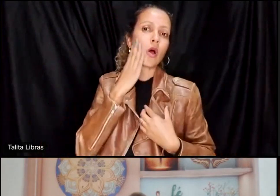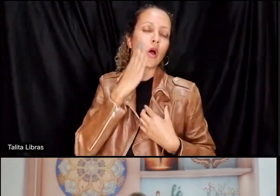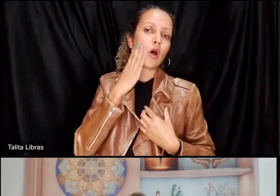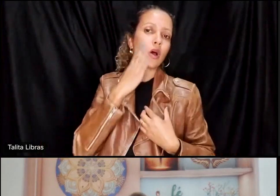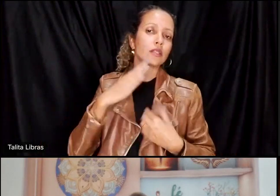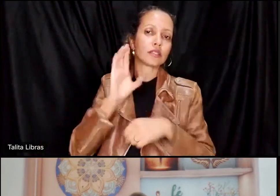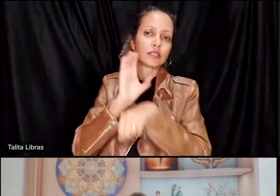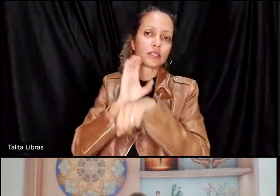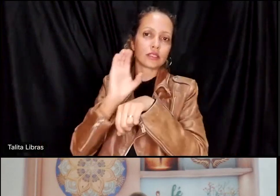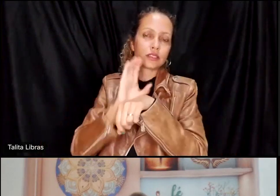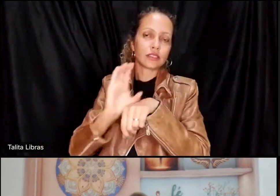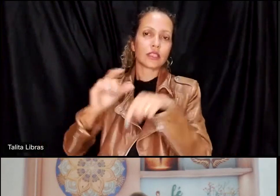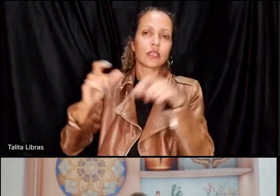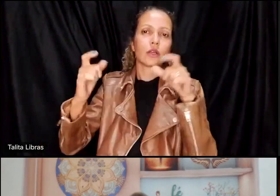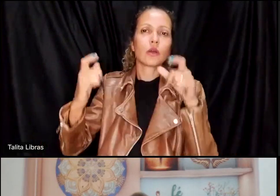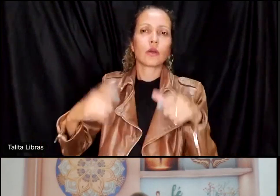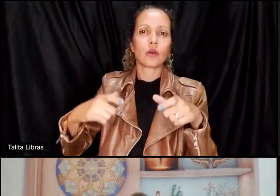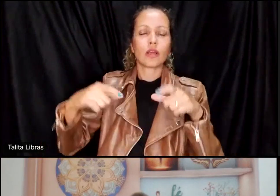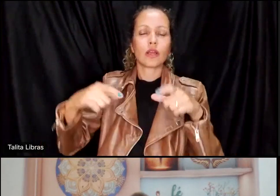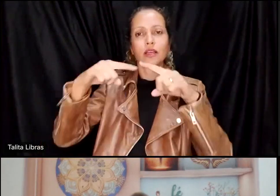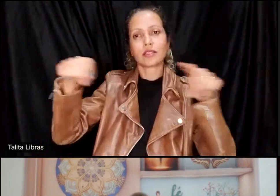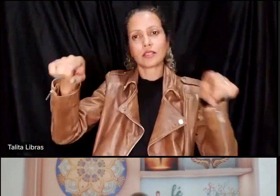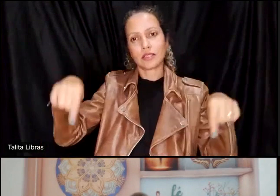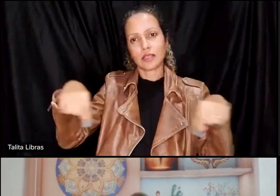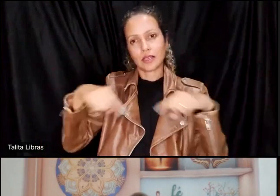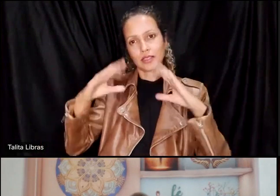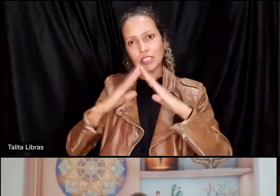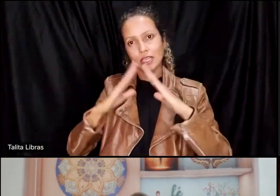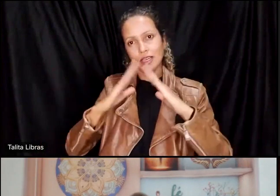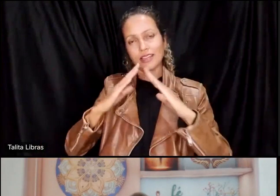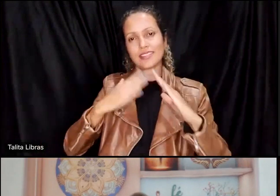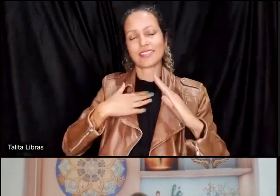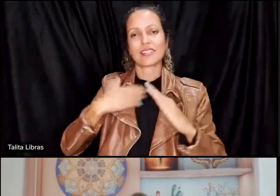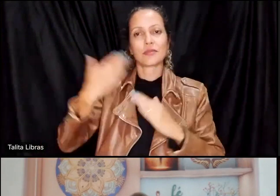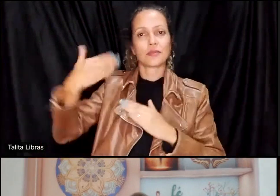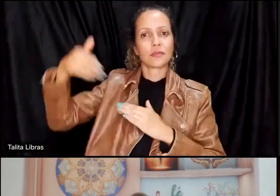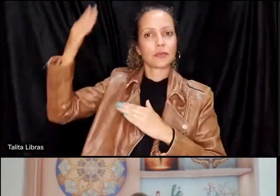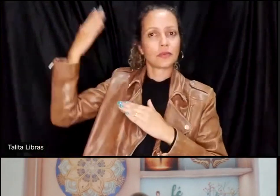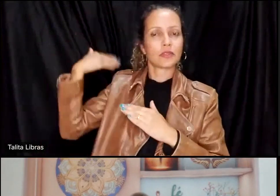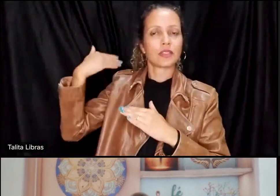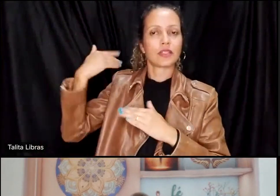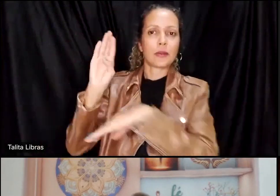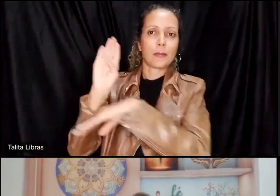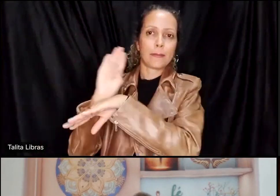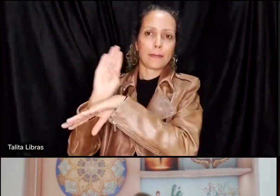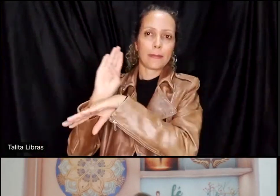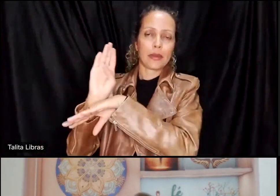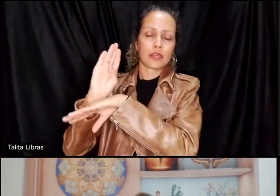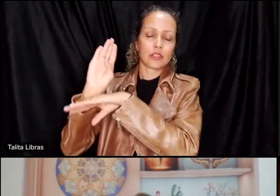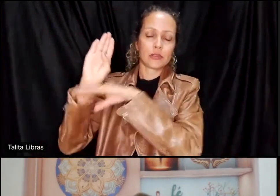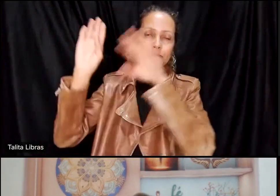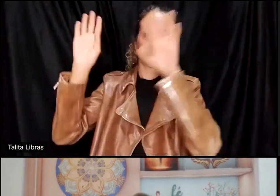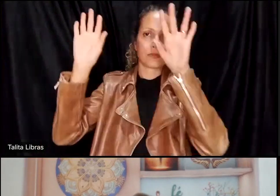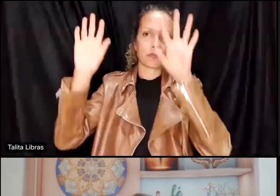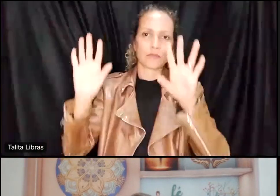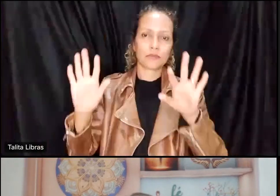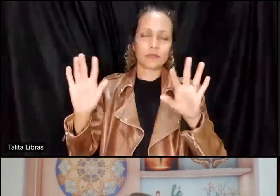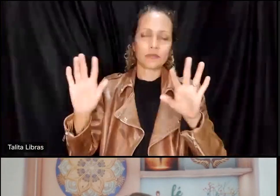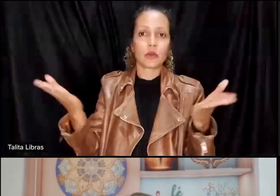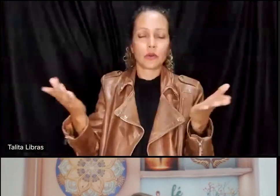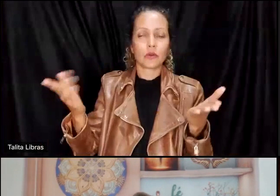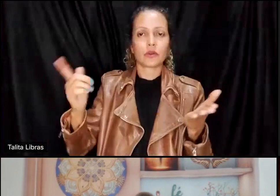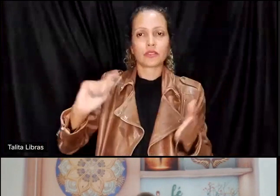minha casa, uma sala com uma cortina bege por trás. Tenho comigo Thalita Belon, a nossa